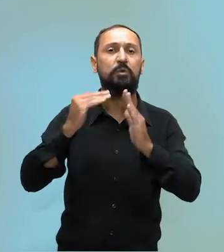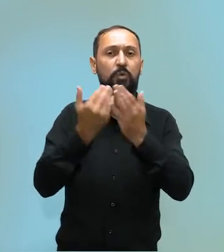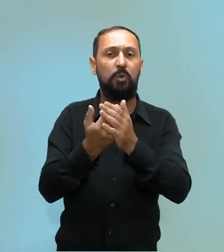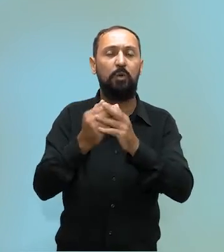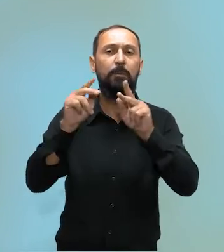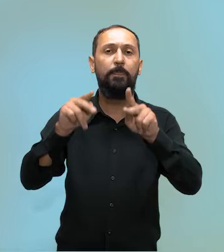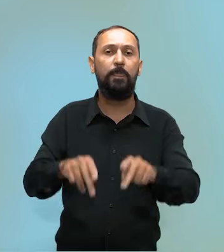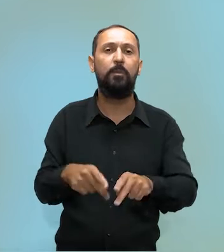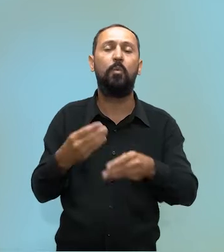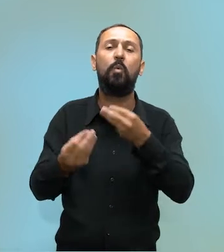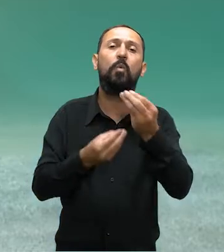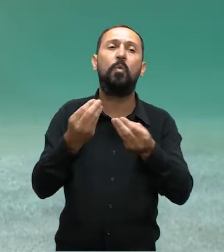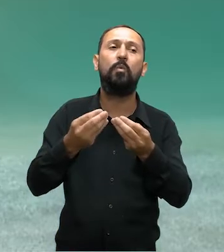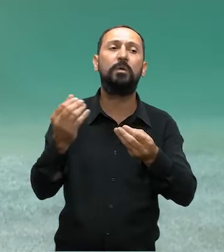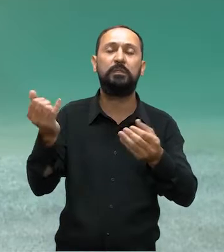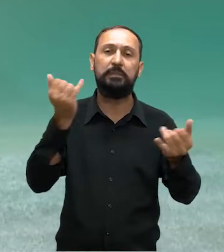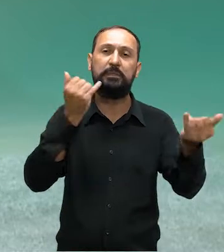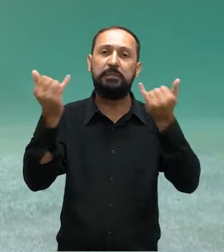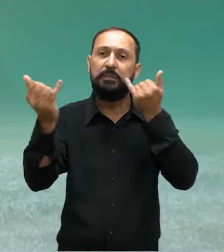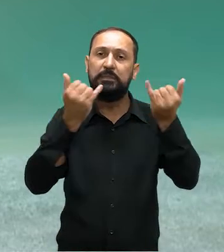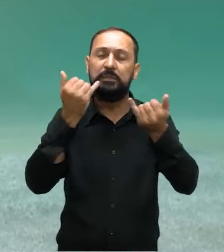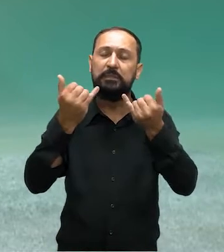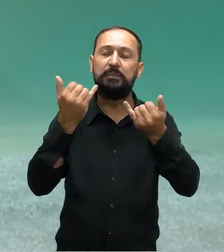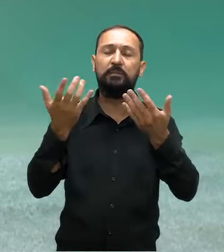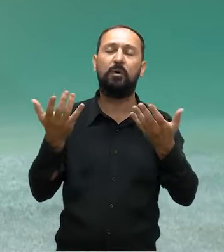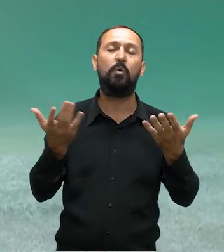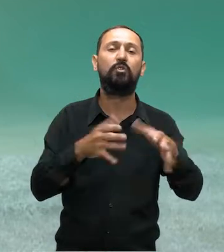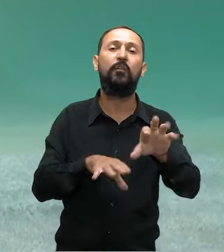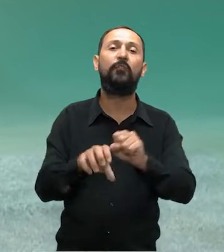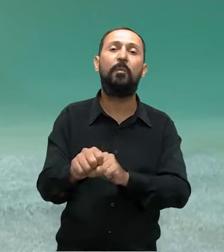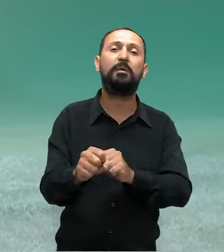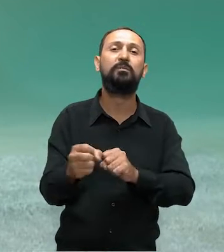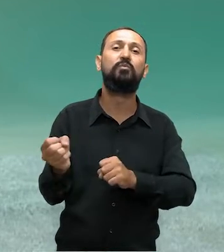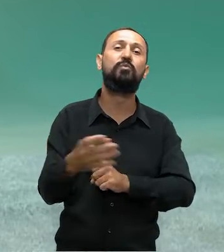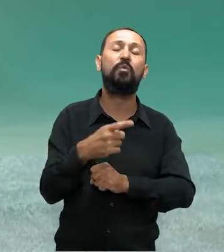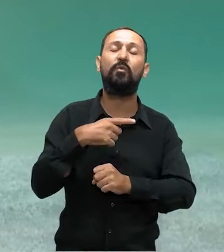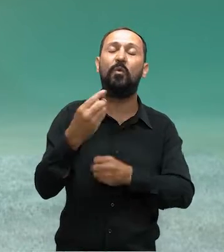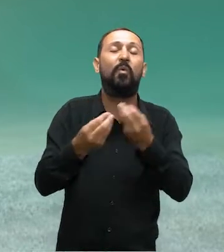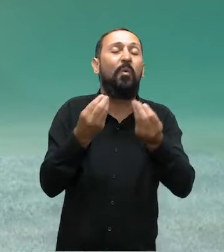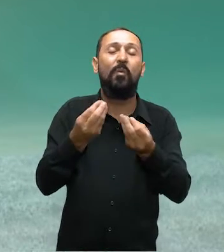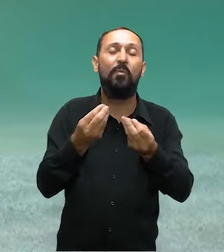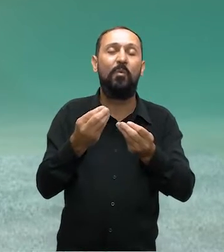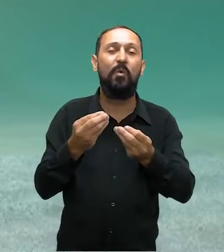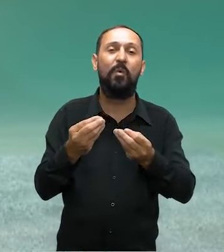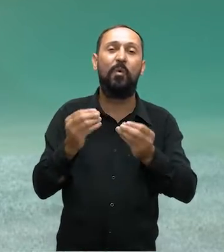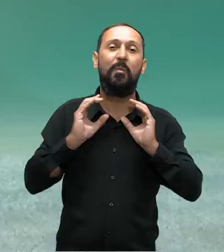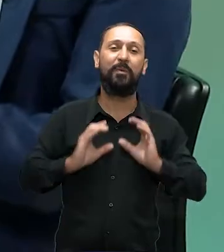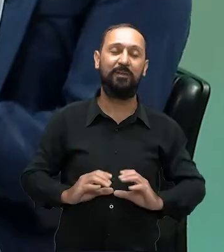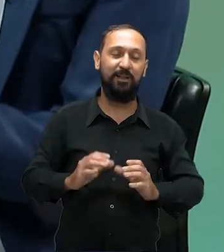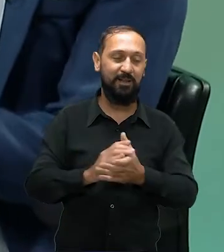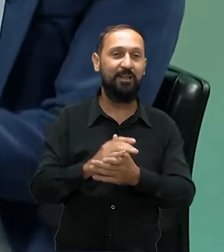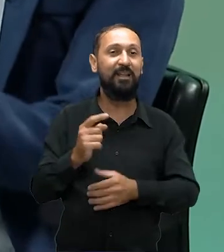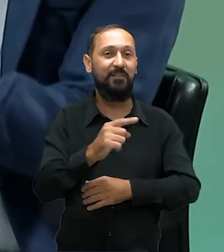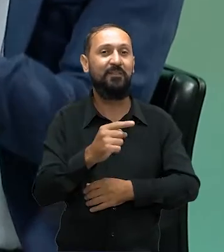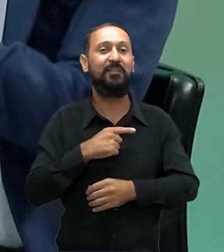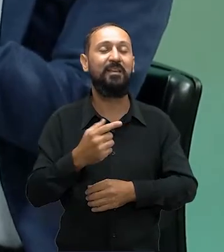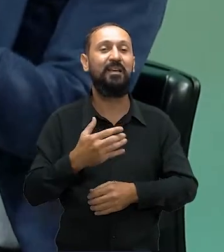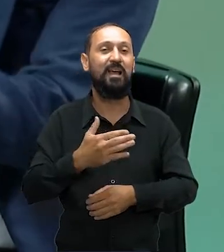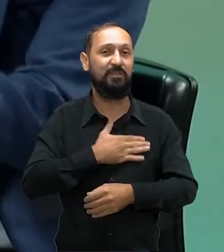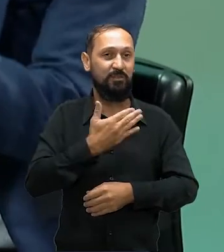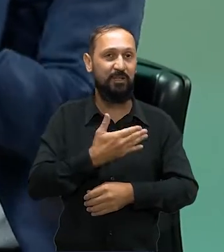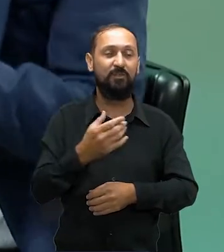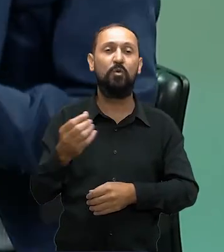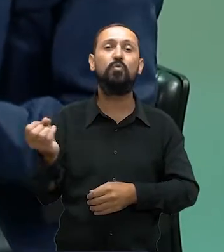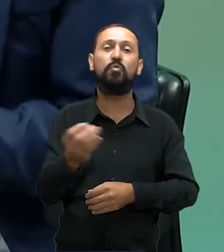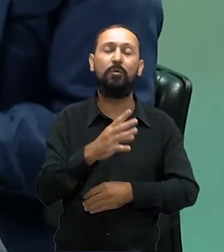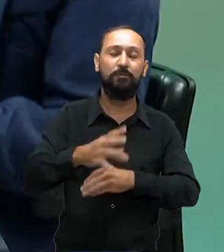de ensino recebem essa novidade e essa nova formação. Olha, na verdade, é um pouco assim, eles ficam um pouco assustados, porque é mais uma coisa